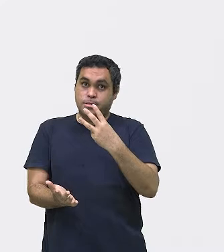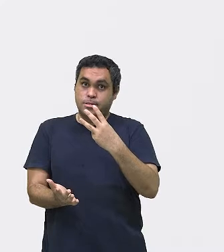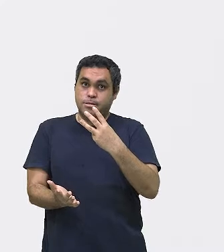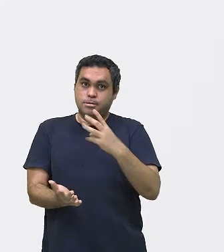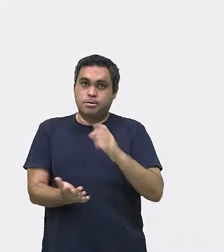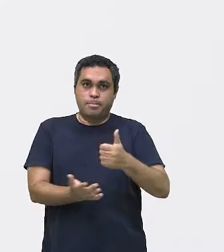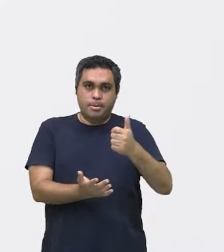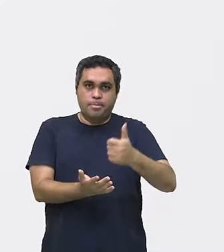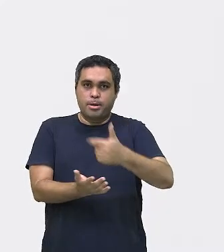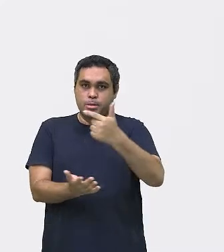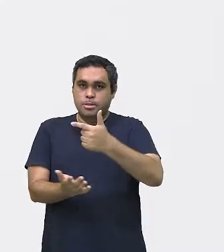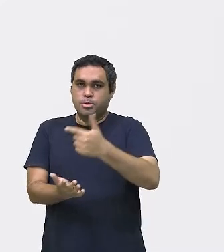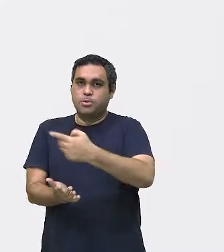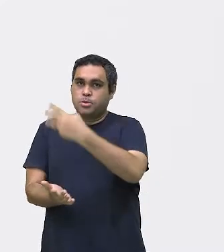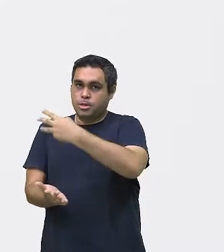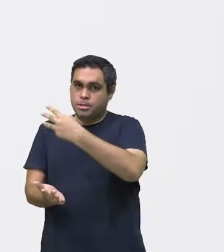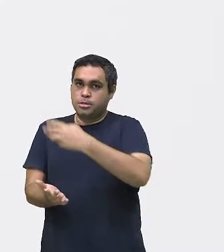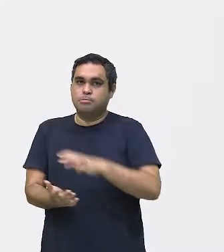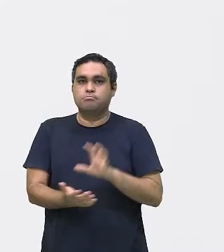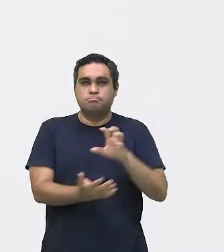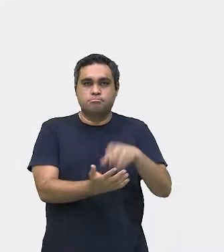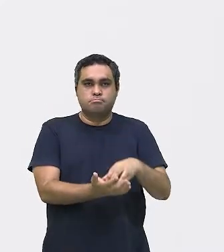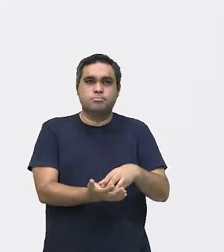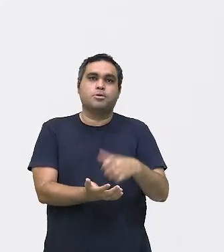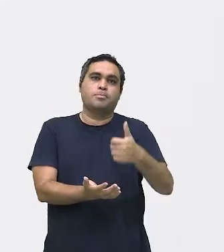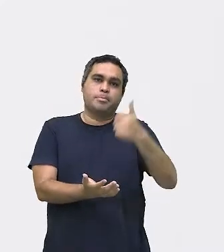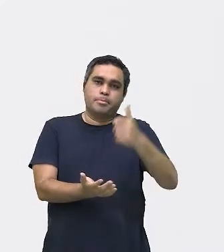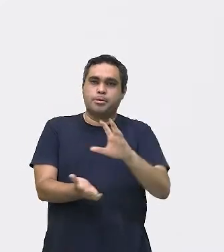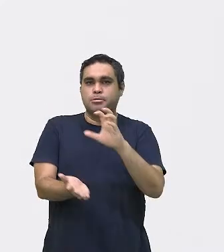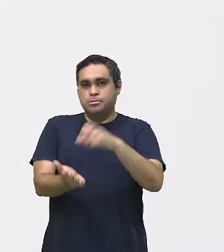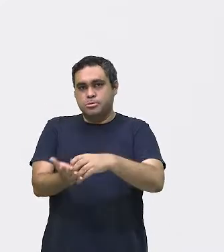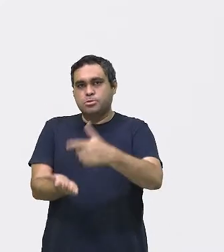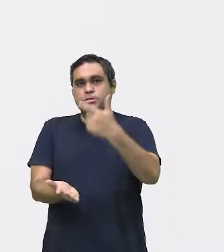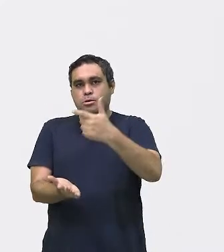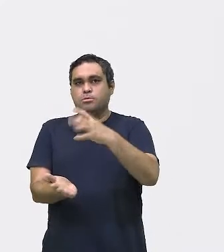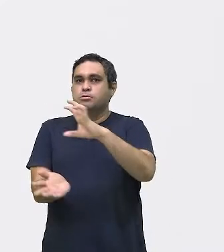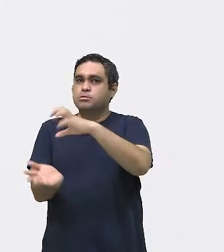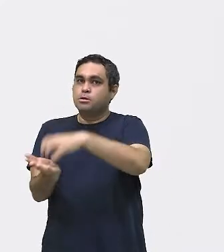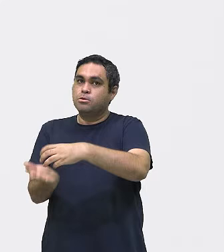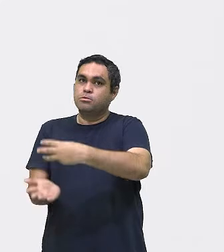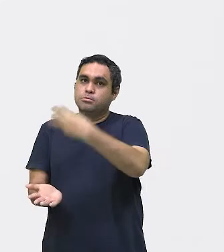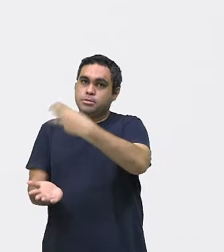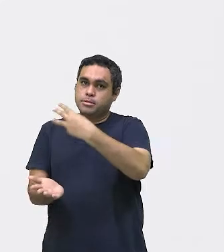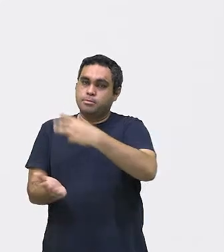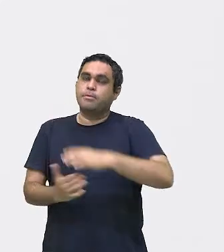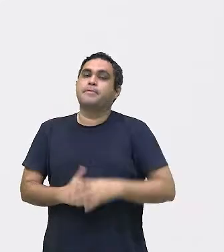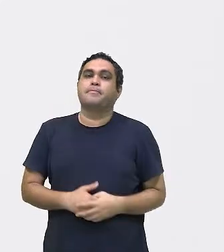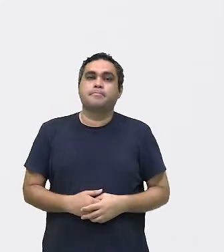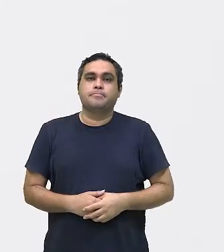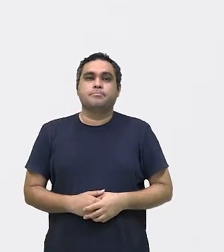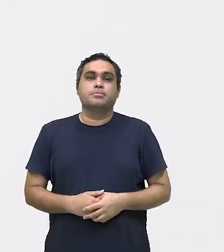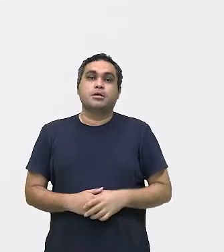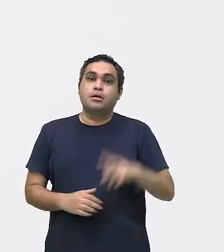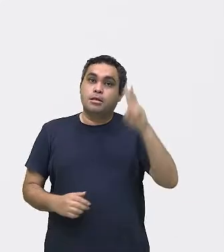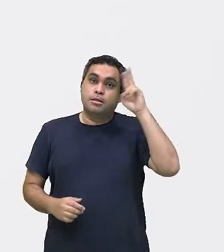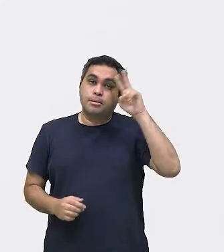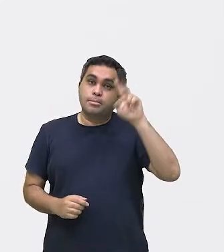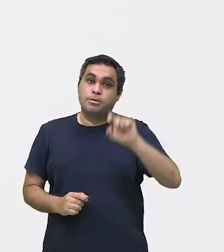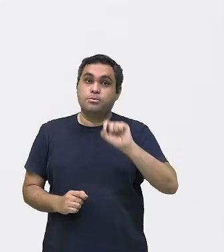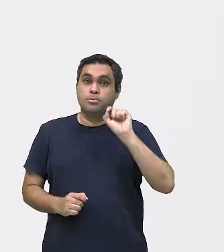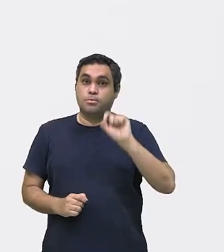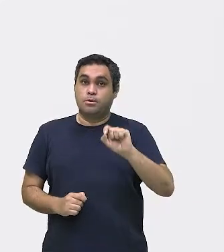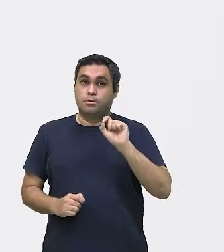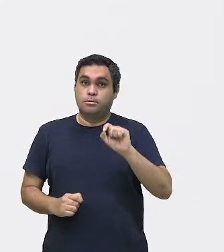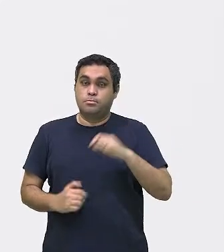temos os 3 setores, o setor primário, o setor secundário e o setor terciário. Lembrando, gente,